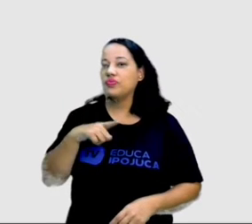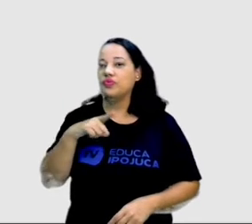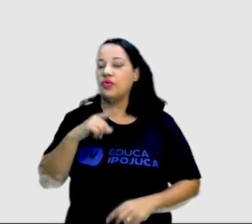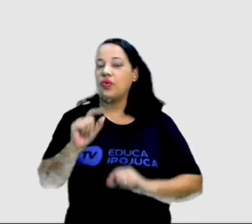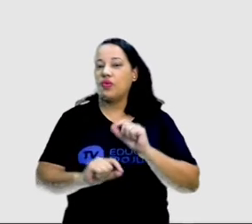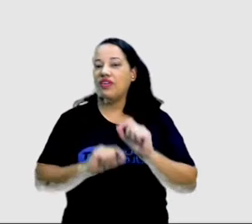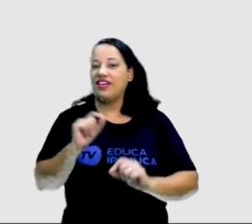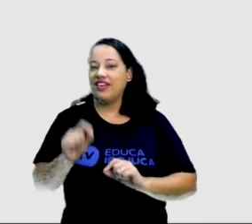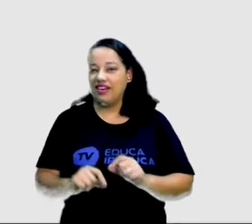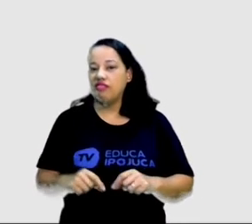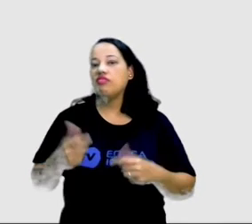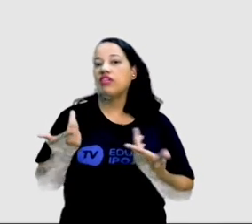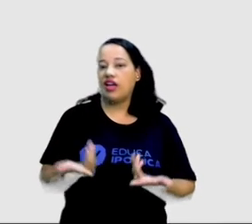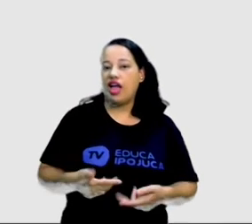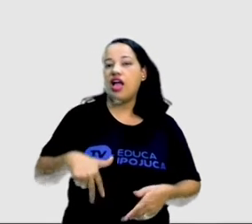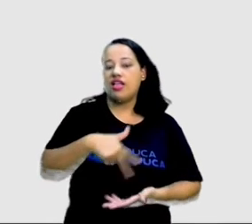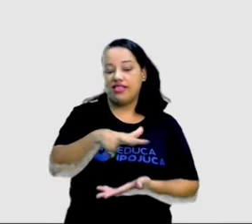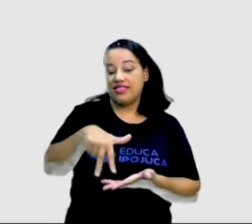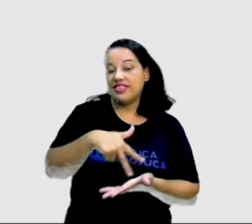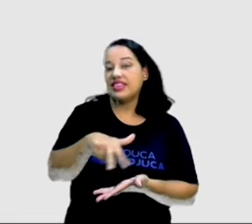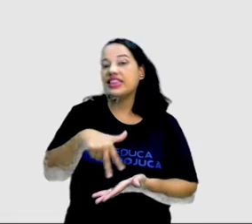realizando um tipo de danças.